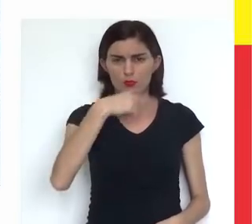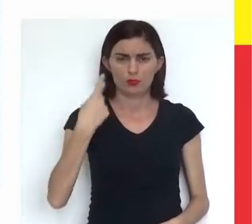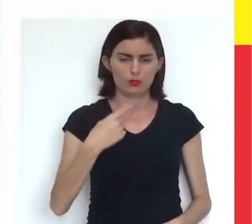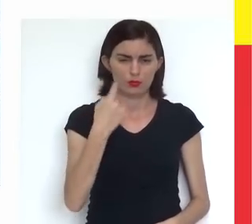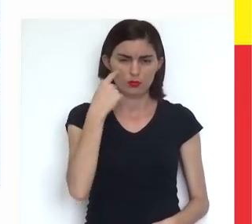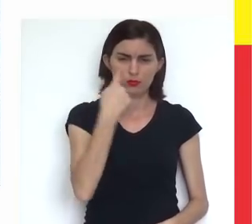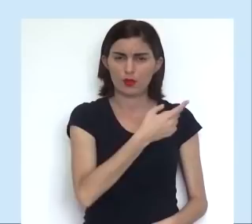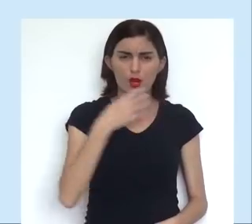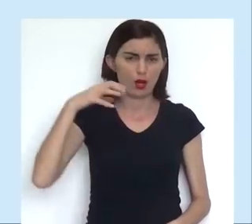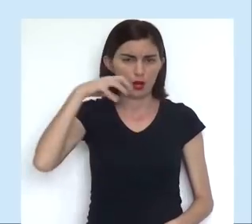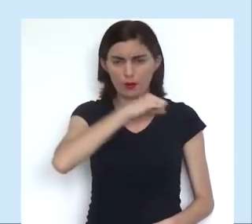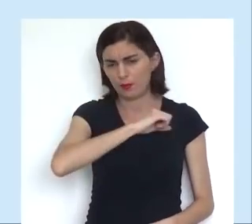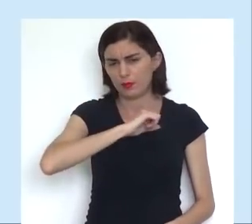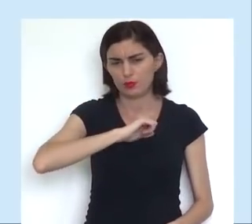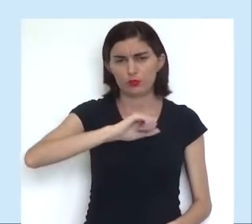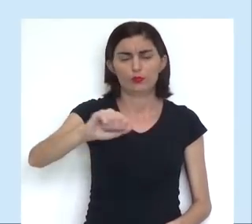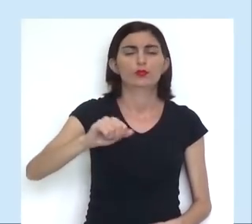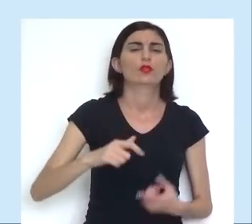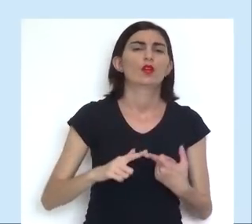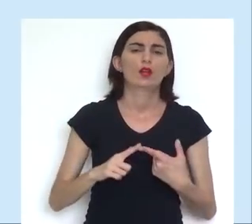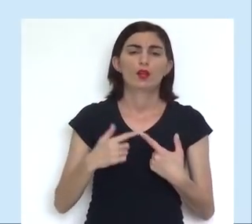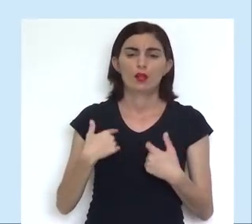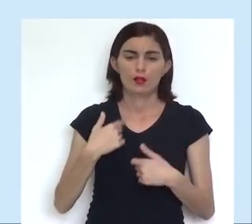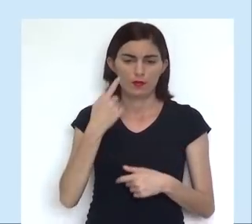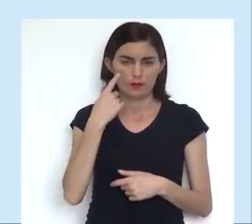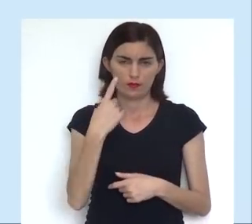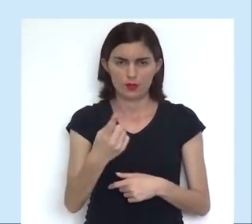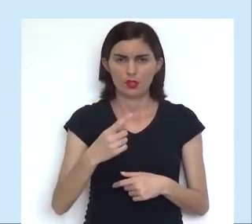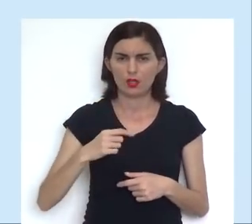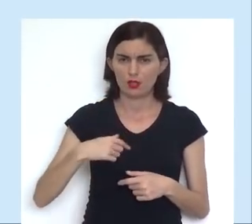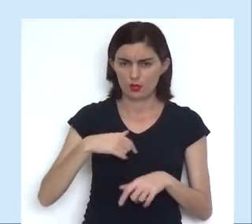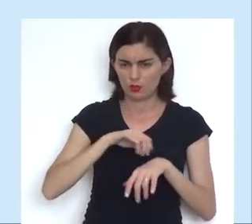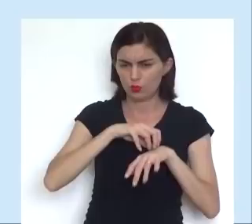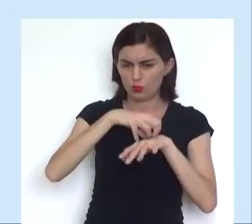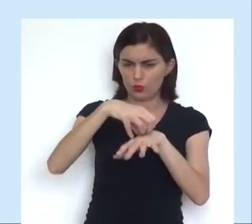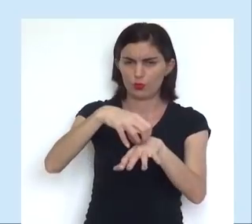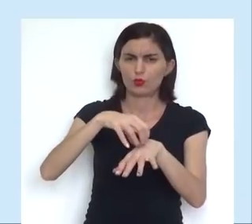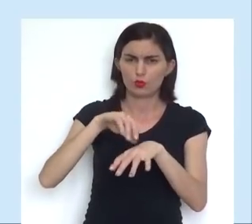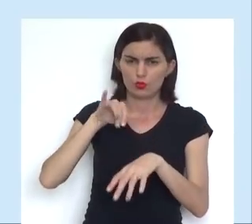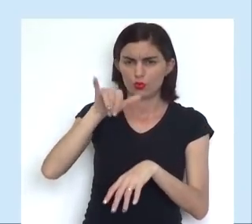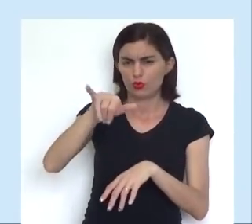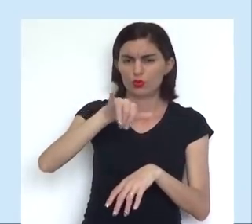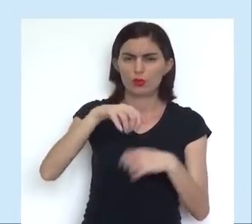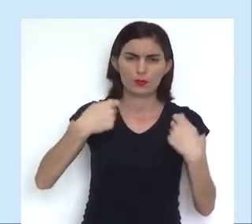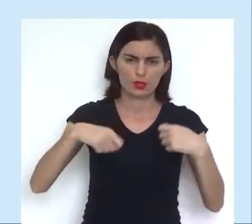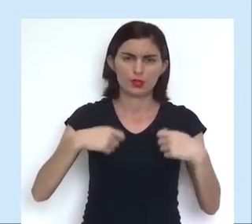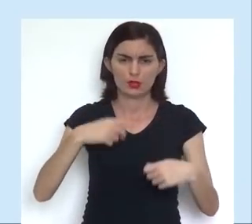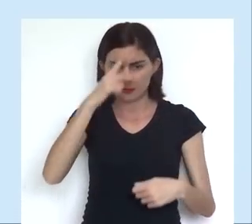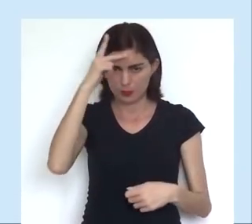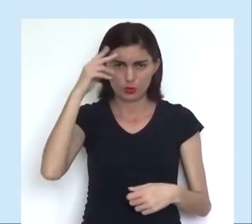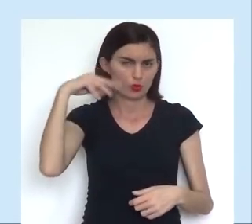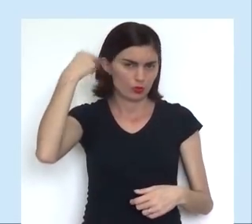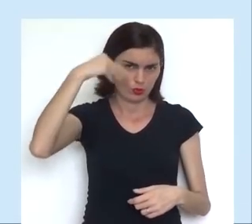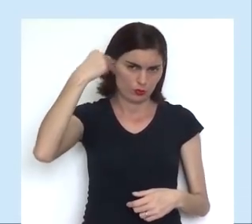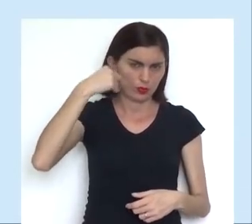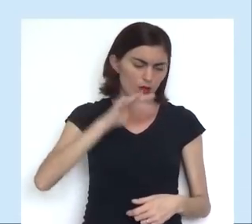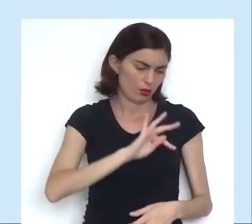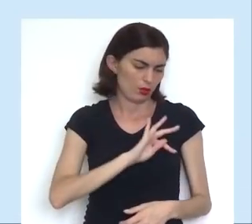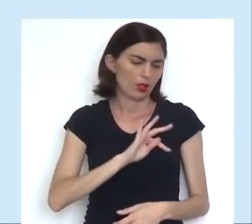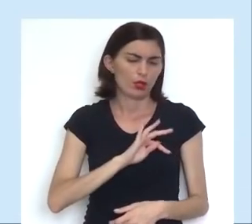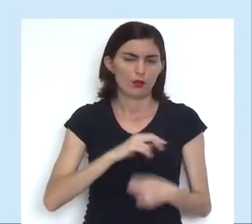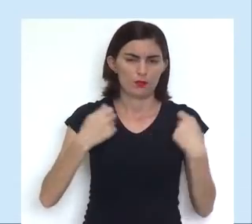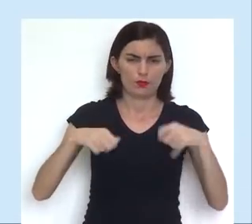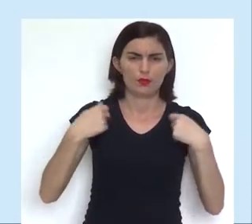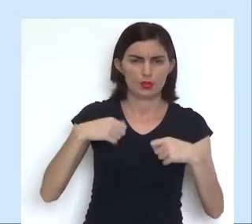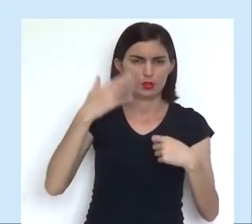Então é muito rápido. Inclusive, para você andar nesse jato, além de você ter que ser uma pessoa muito experiente, muito